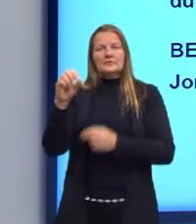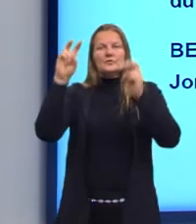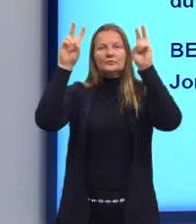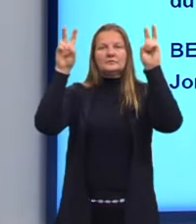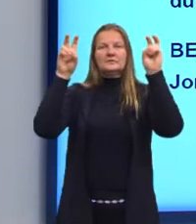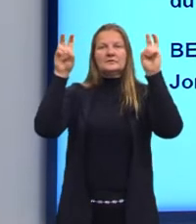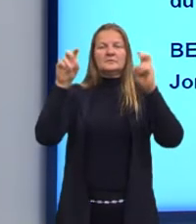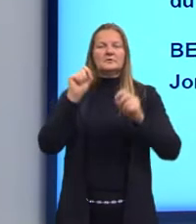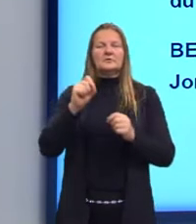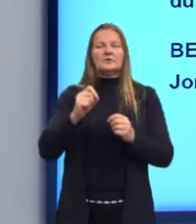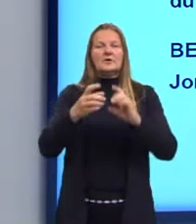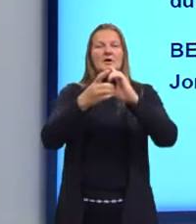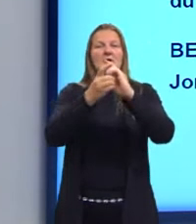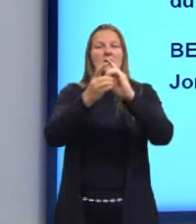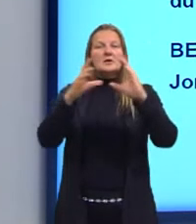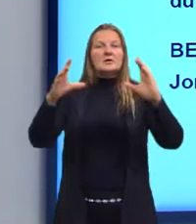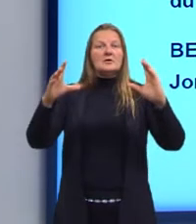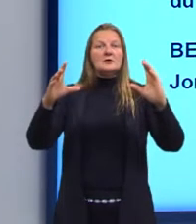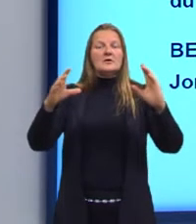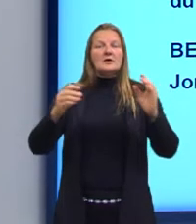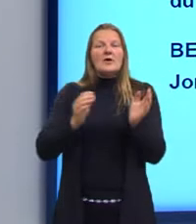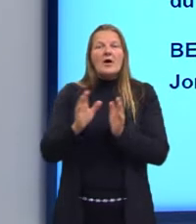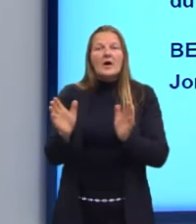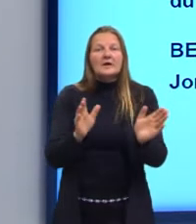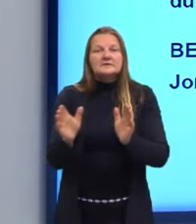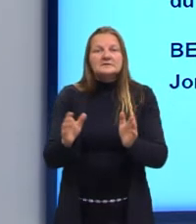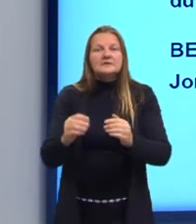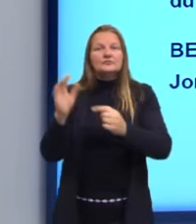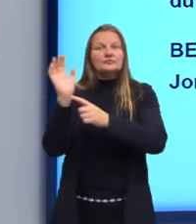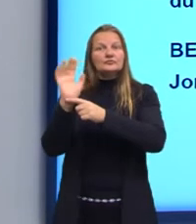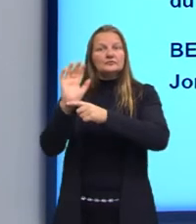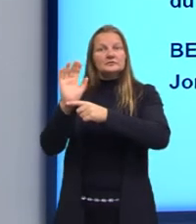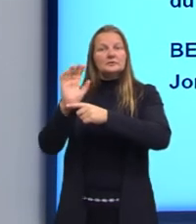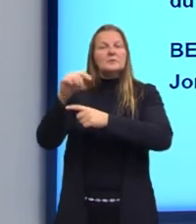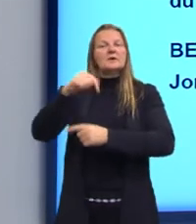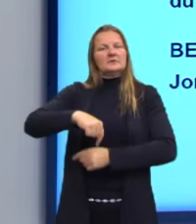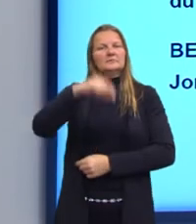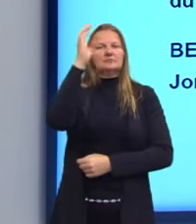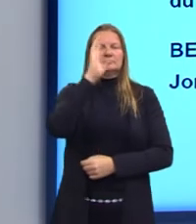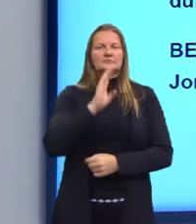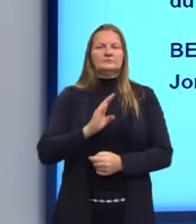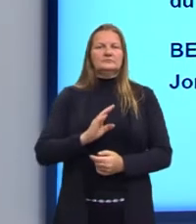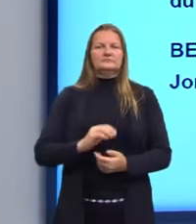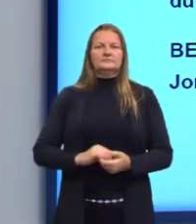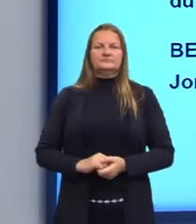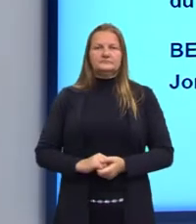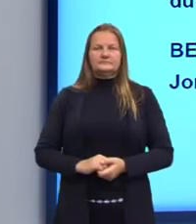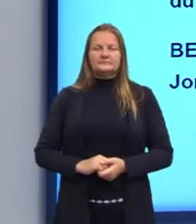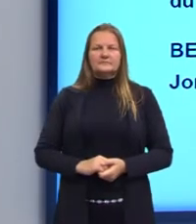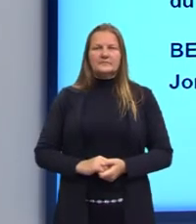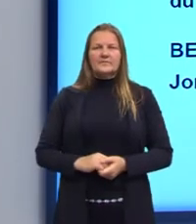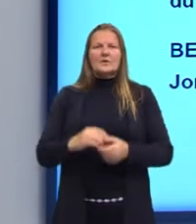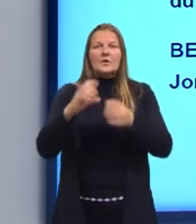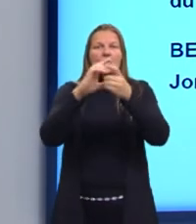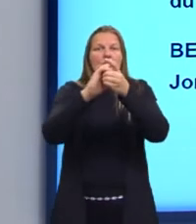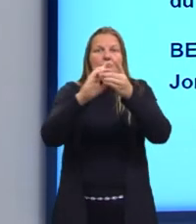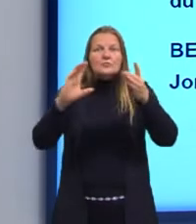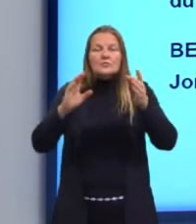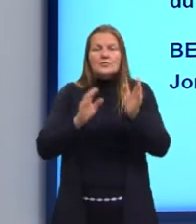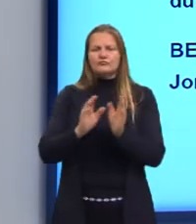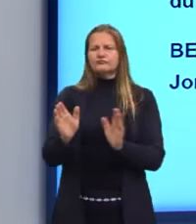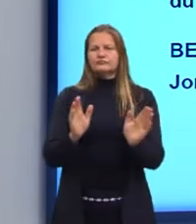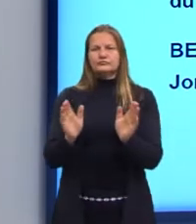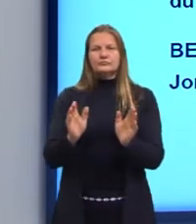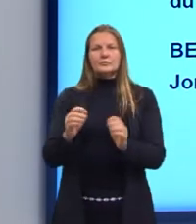era democratização do acesso ao cinema no Brasil democratização do acesso